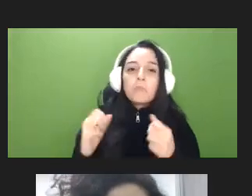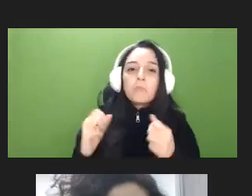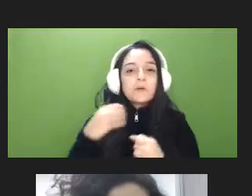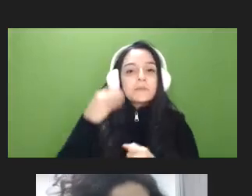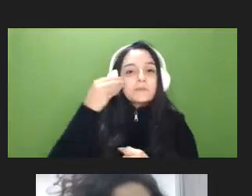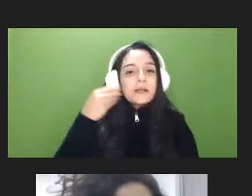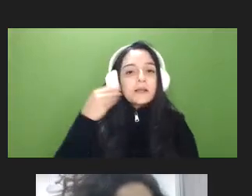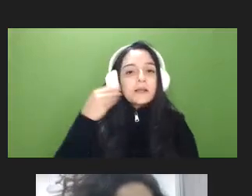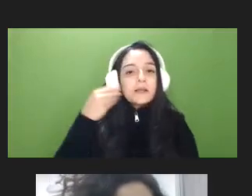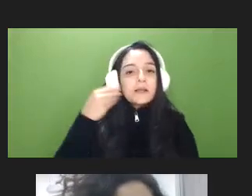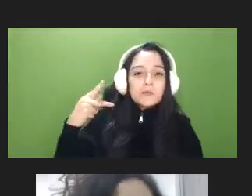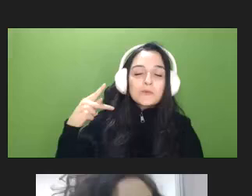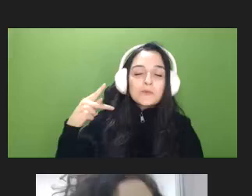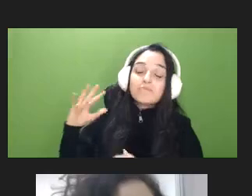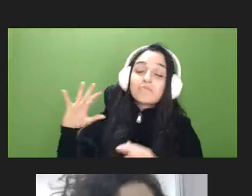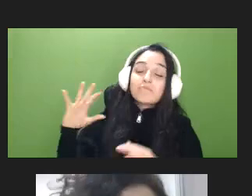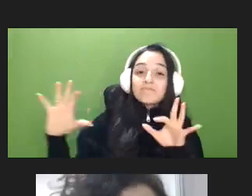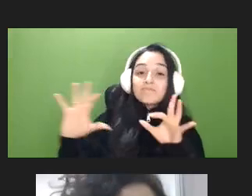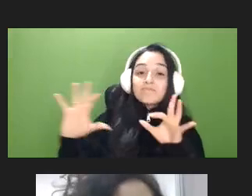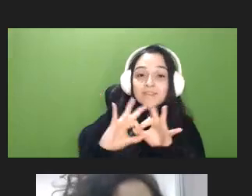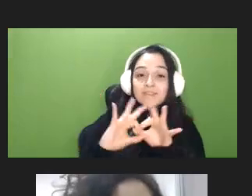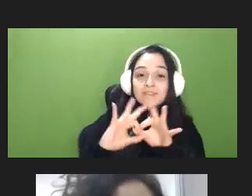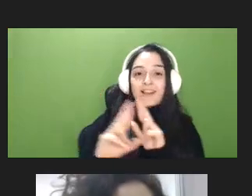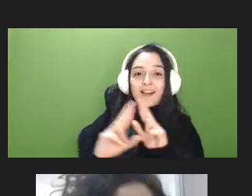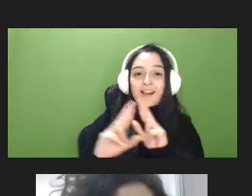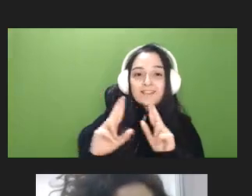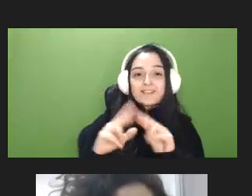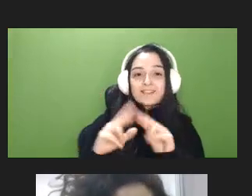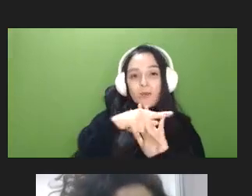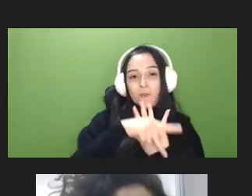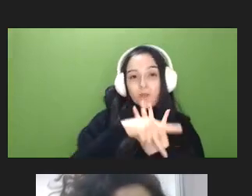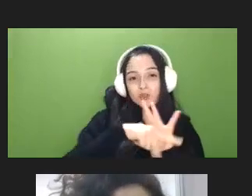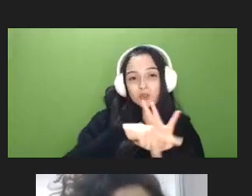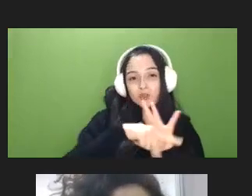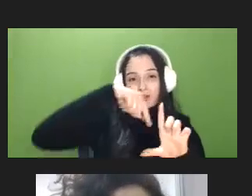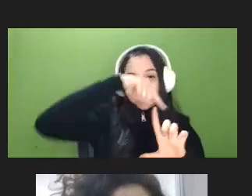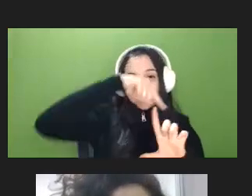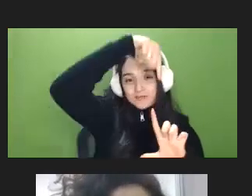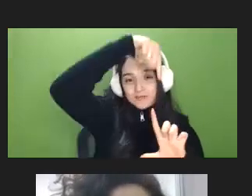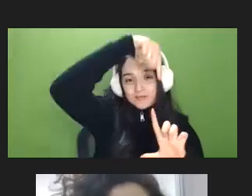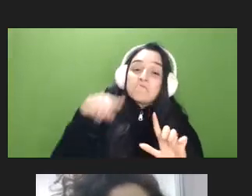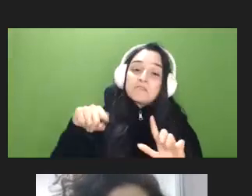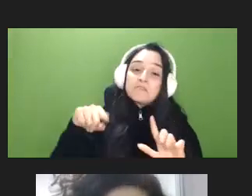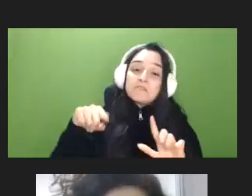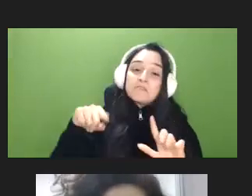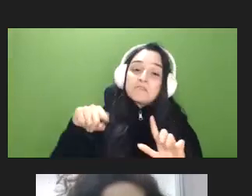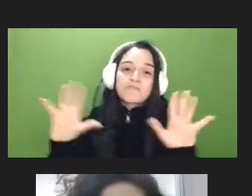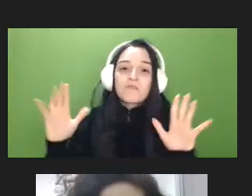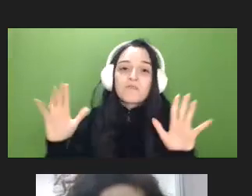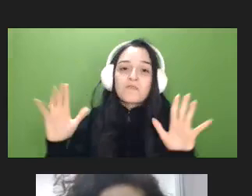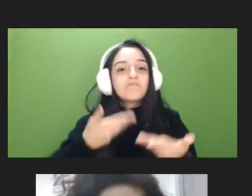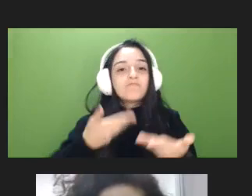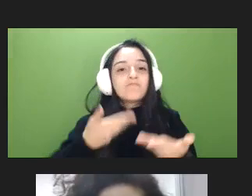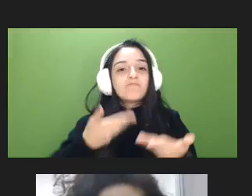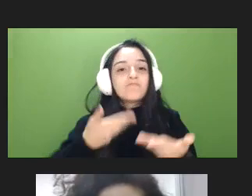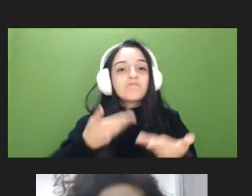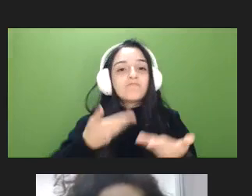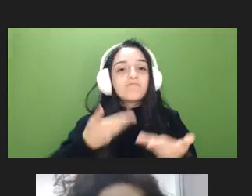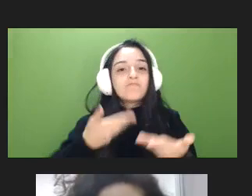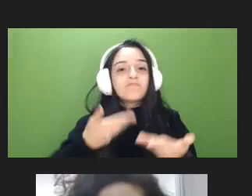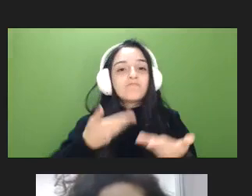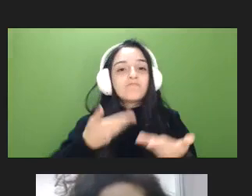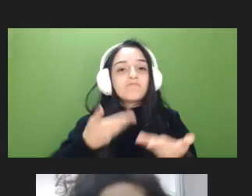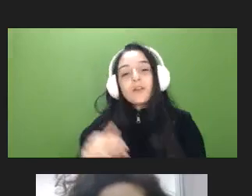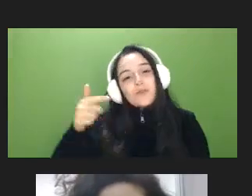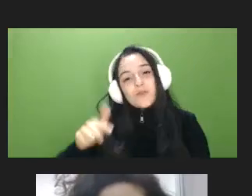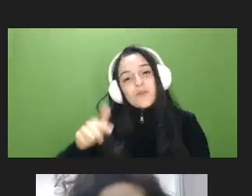em relação com o projeto, e fique à vontade para a gente poder dialogar o máximo possível. Então, mais uma vez, muito obrigado